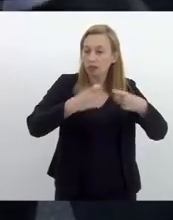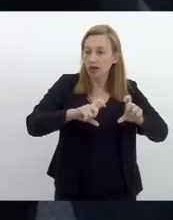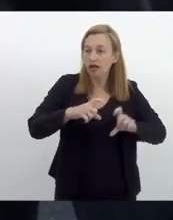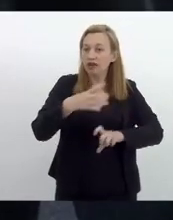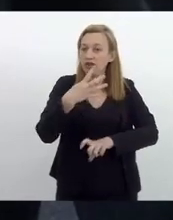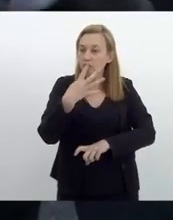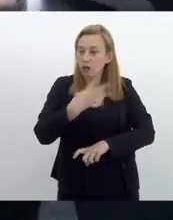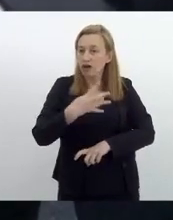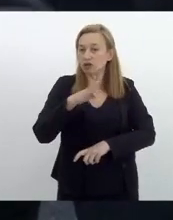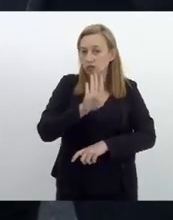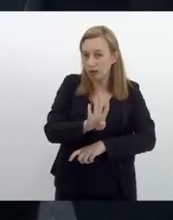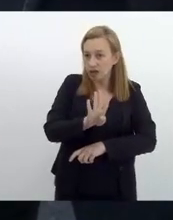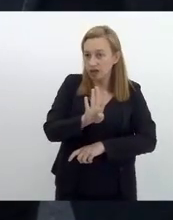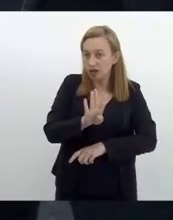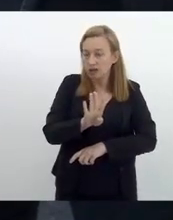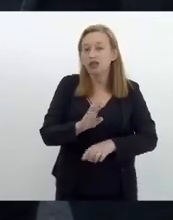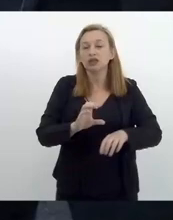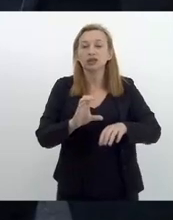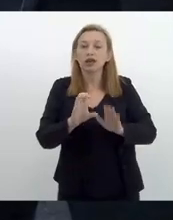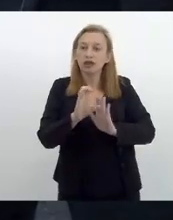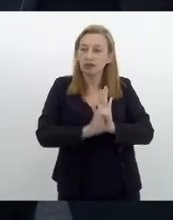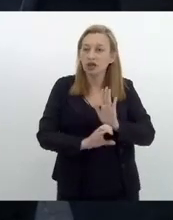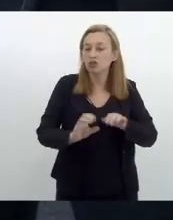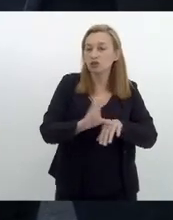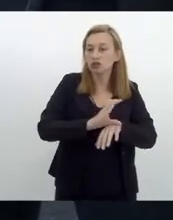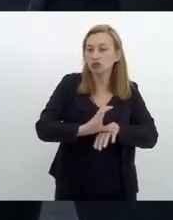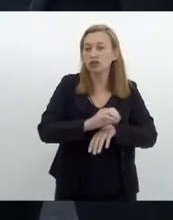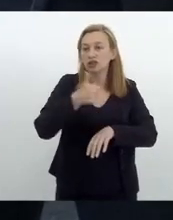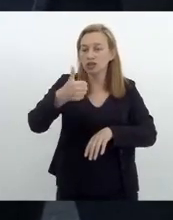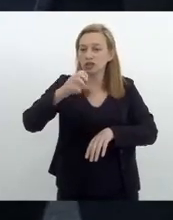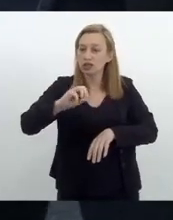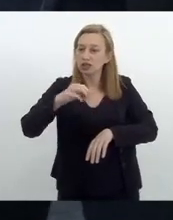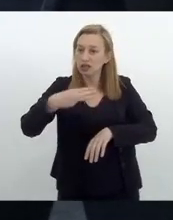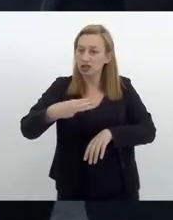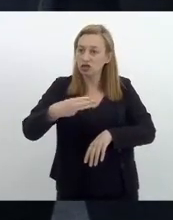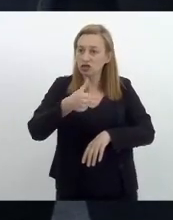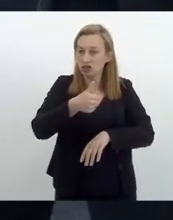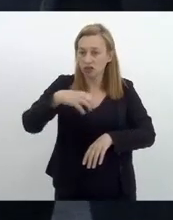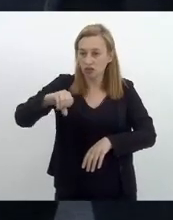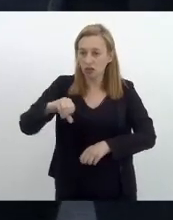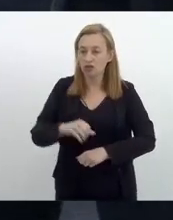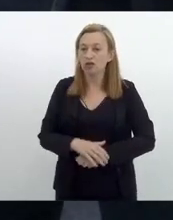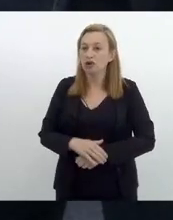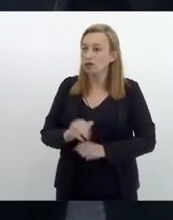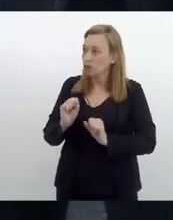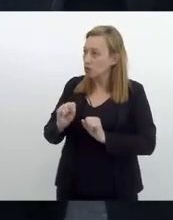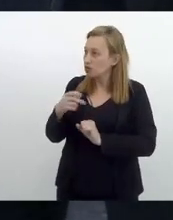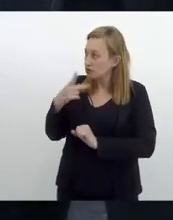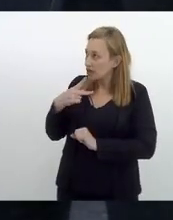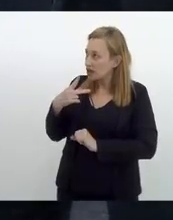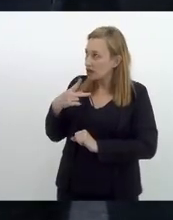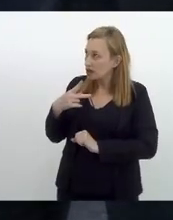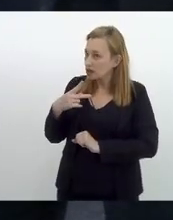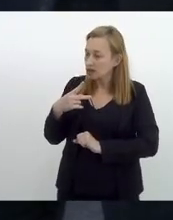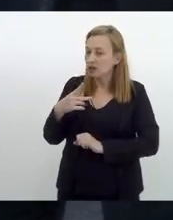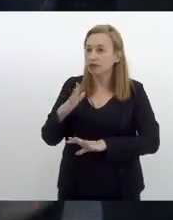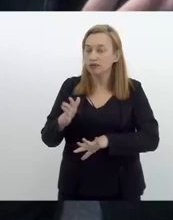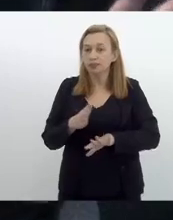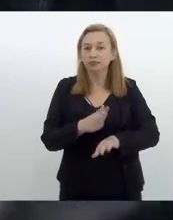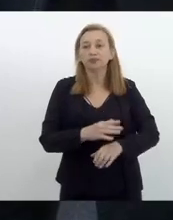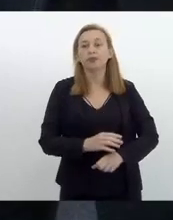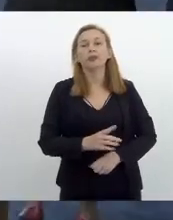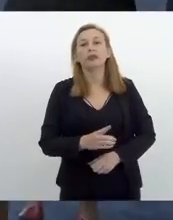4B da emenda constitucional número 103 de 19. Me permite uma parte, presidente? Deputado Luiz Paulo. Deputado